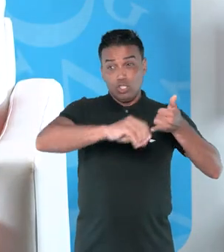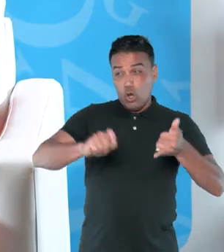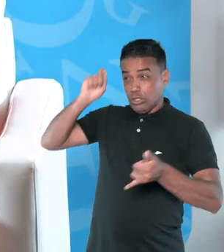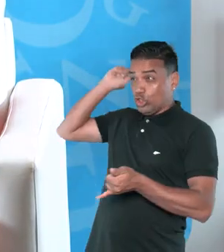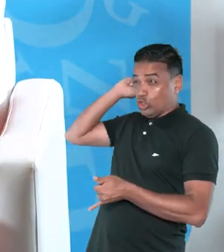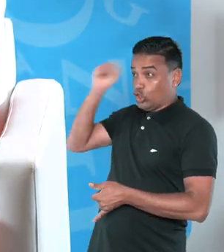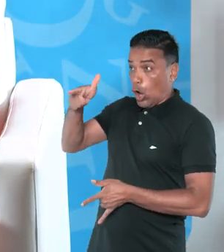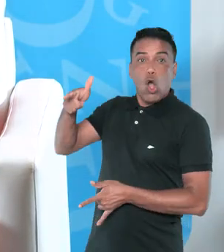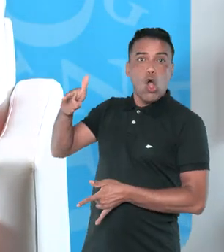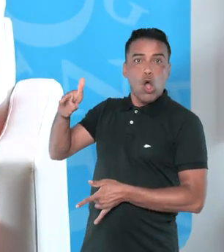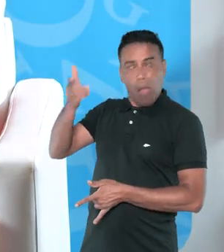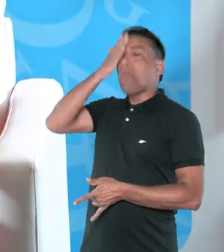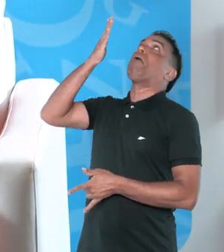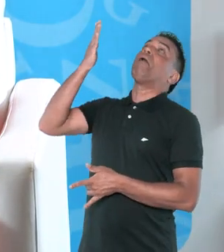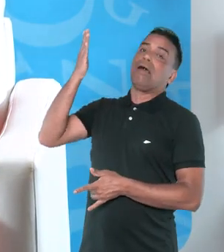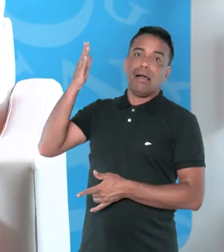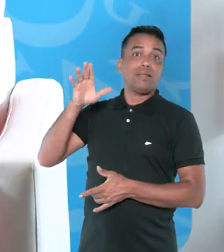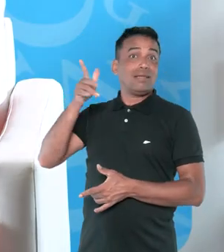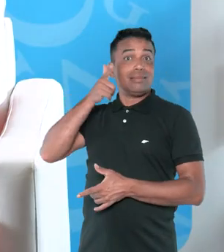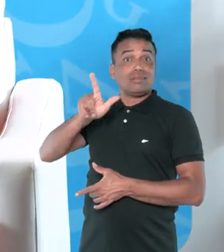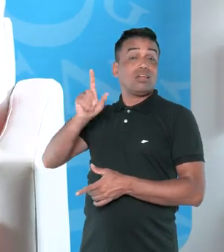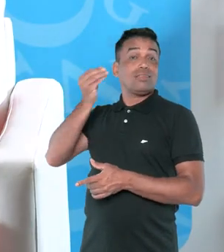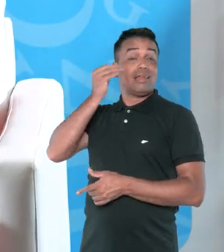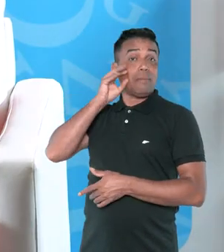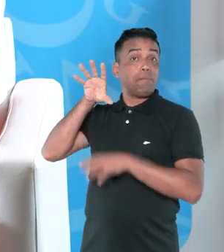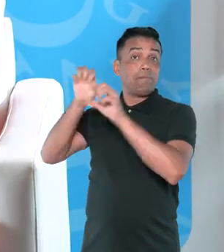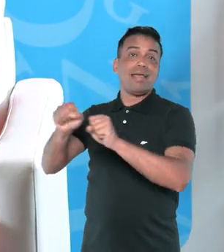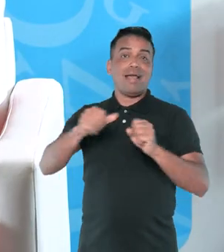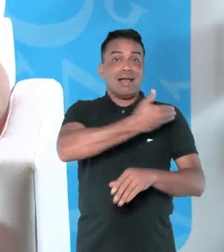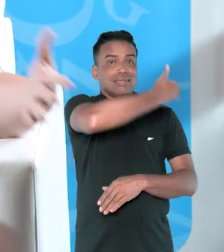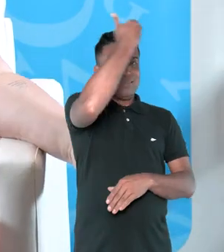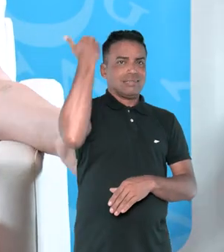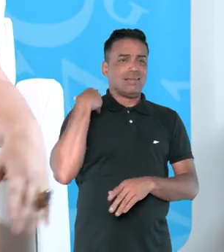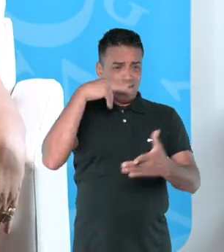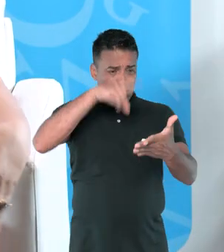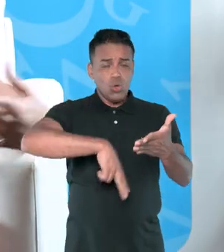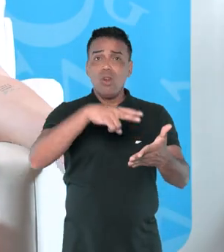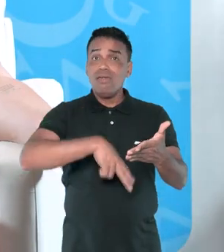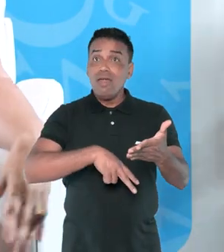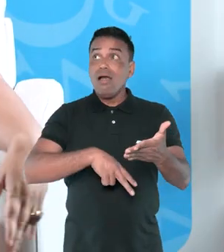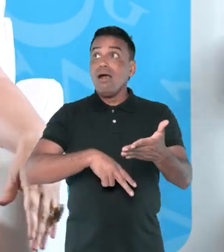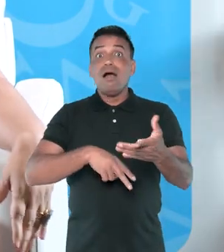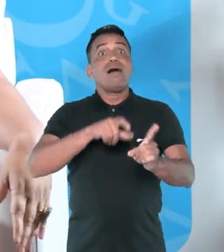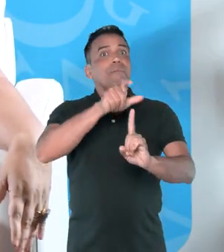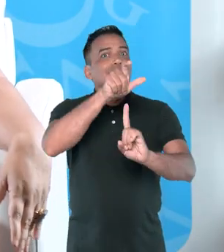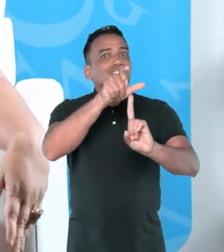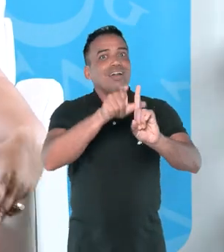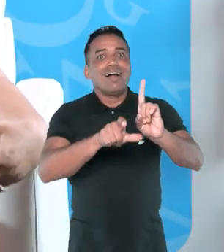para tentar recuperar a santa, né? E aí, quando eu li que ela fez isso, eu disse, agora eu tenho uma personagem, agora eu vou ter uma